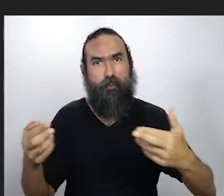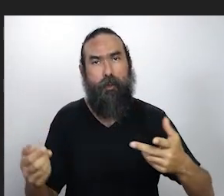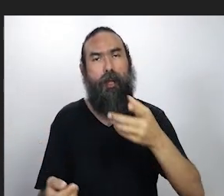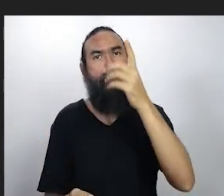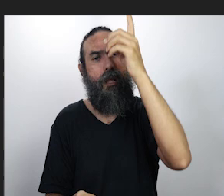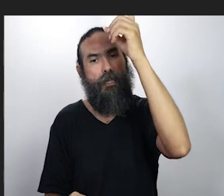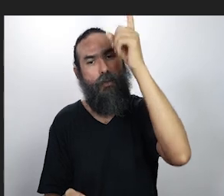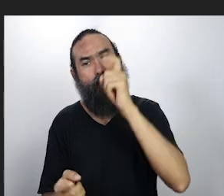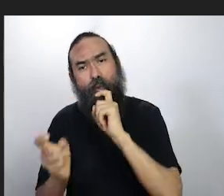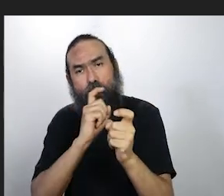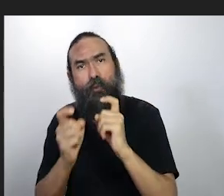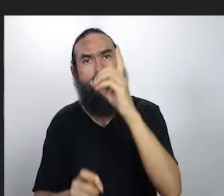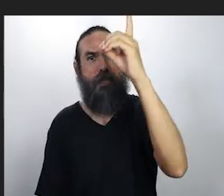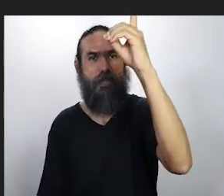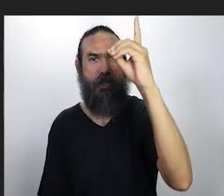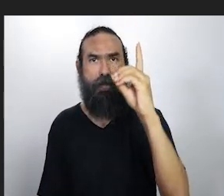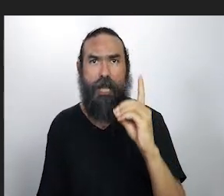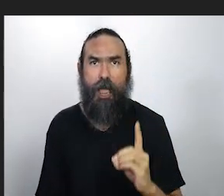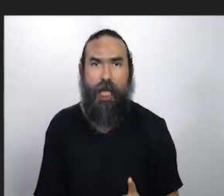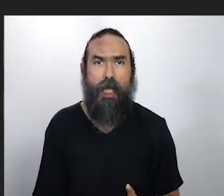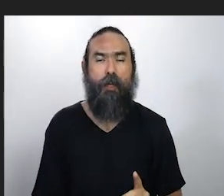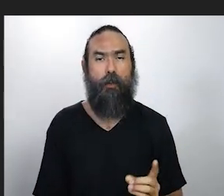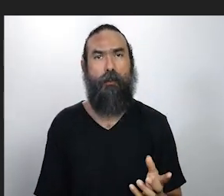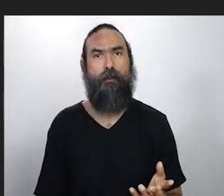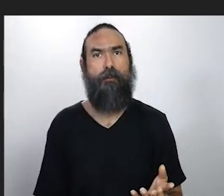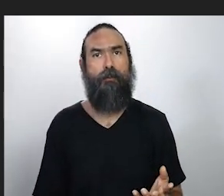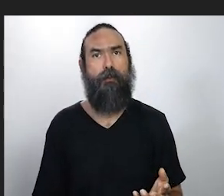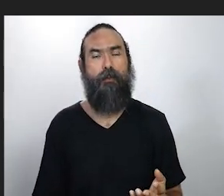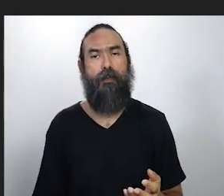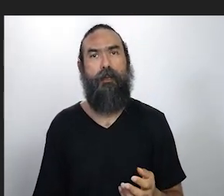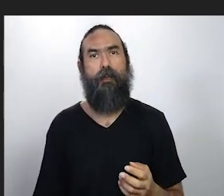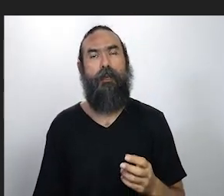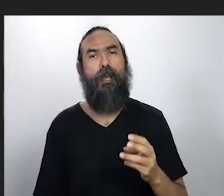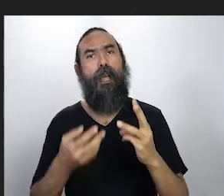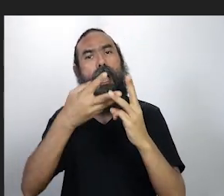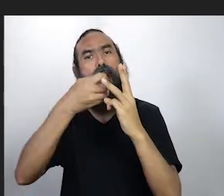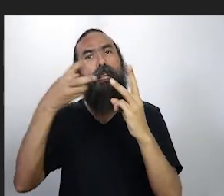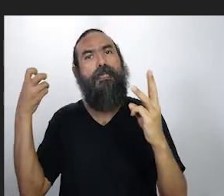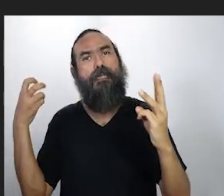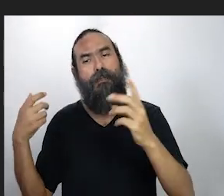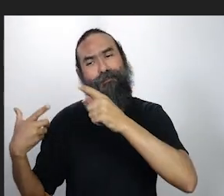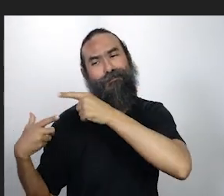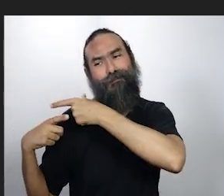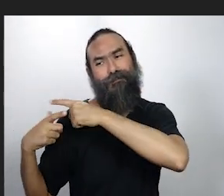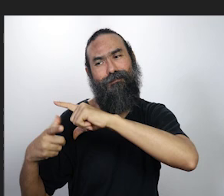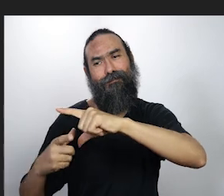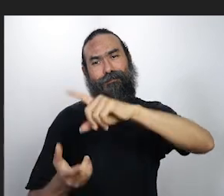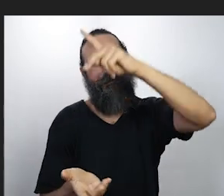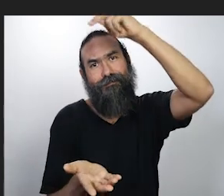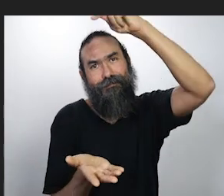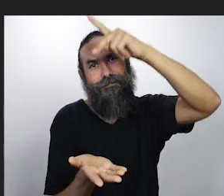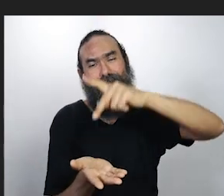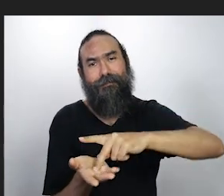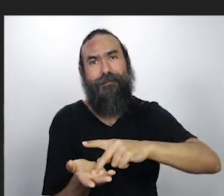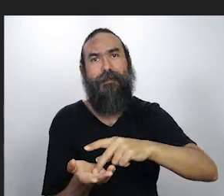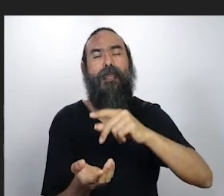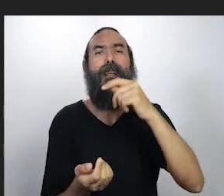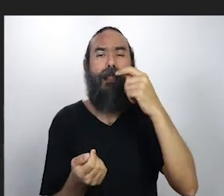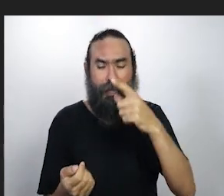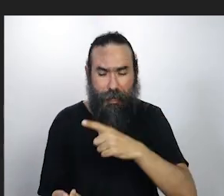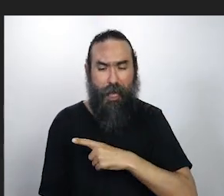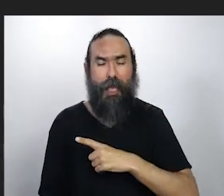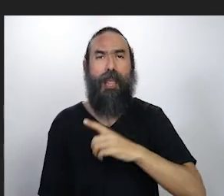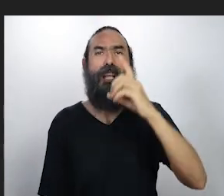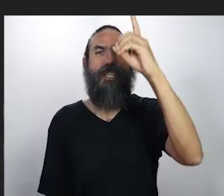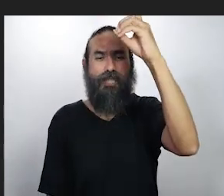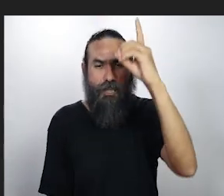indígena, o tribal, né? O povo, os povos tribais, de modo geral, têm um direito universal. O fundador da aldeia, a família, o líder que fundou